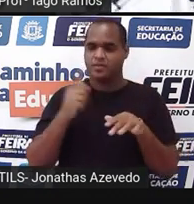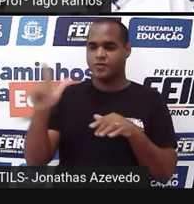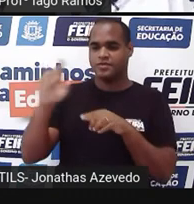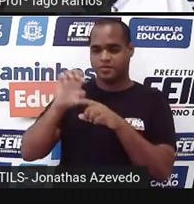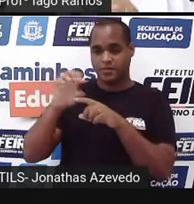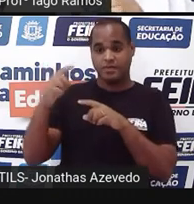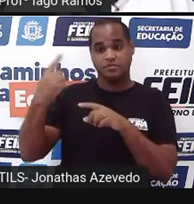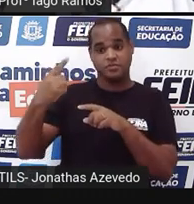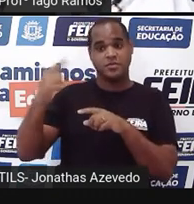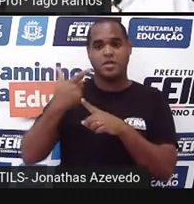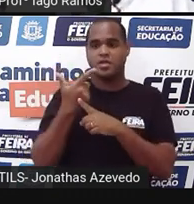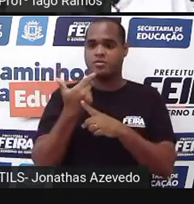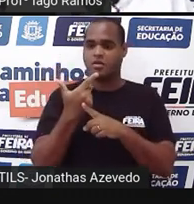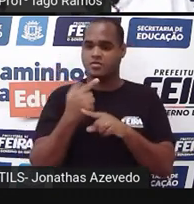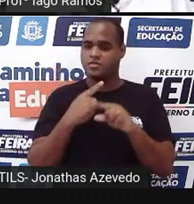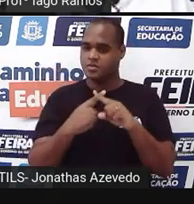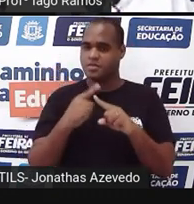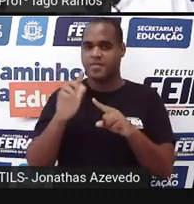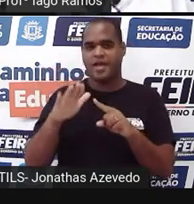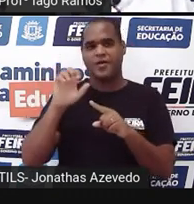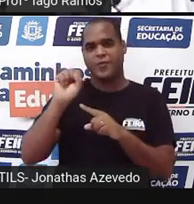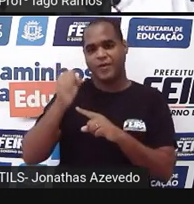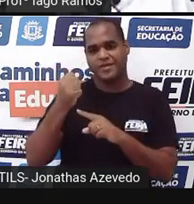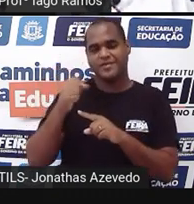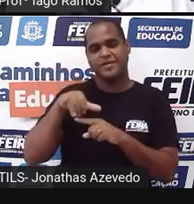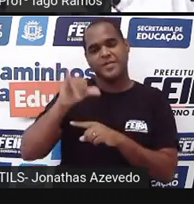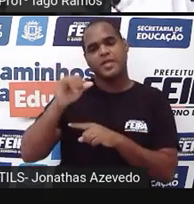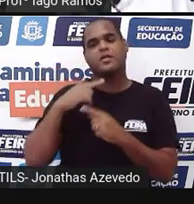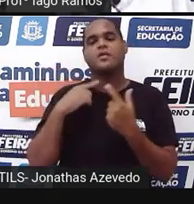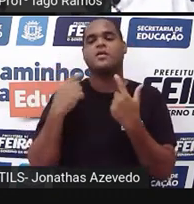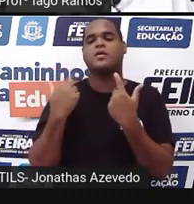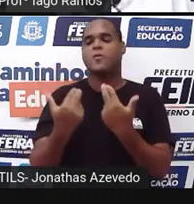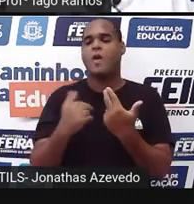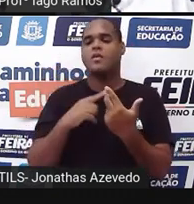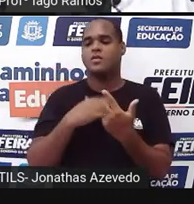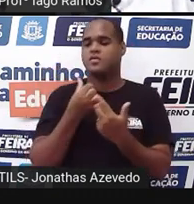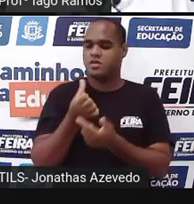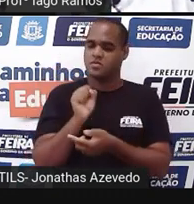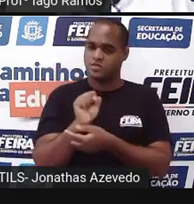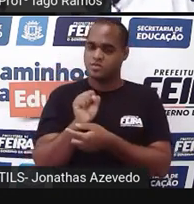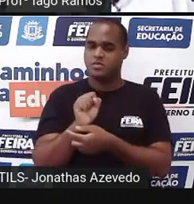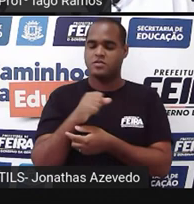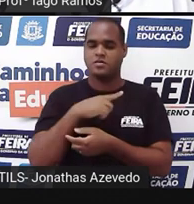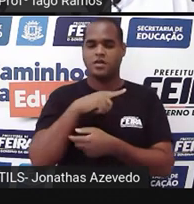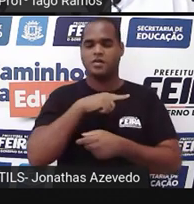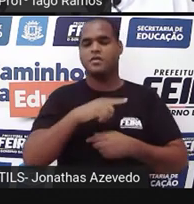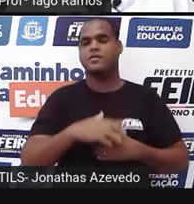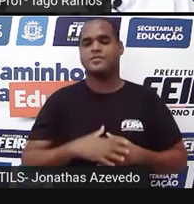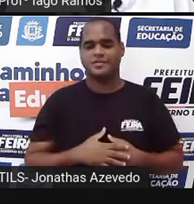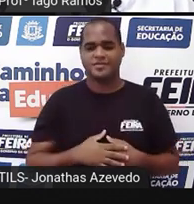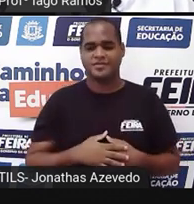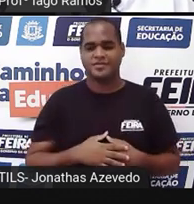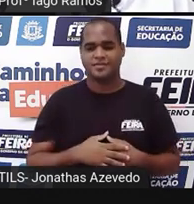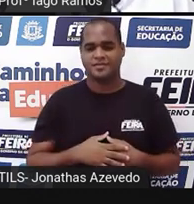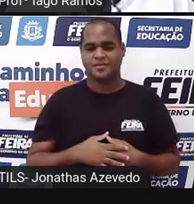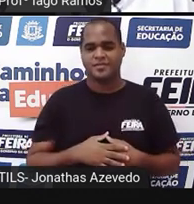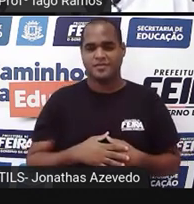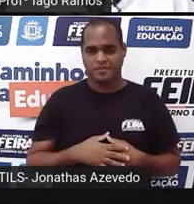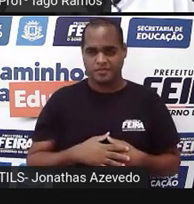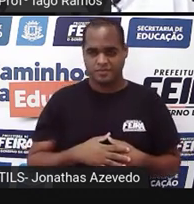12 x + 8 Y = 68 E aí ó